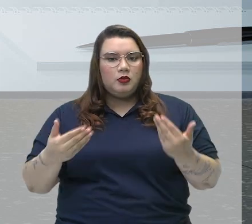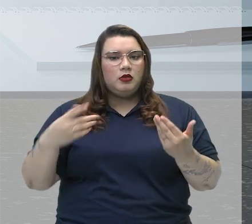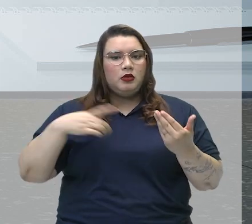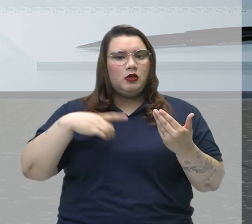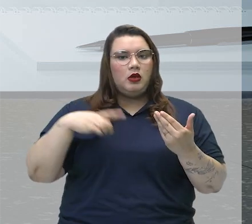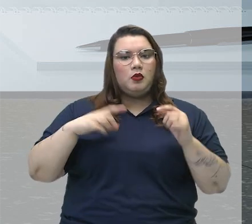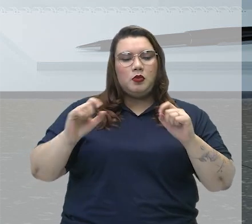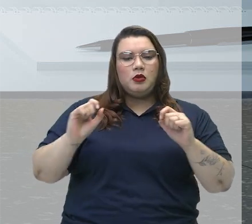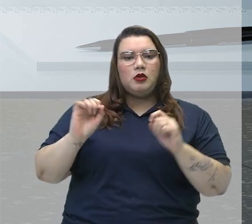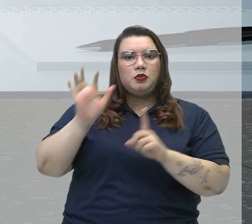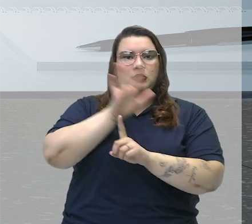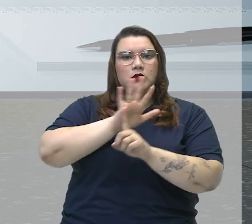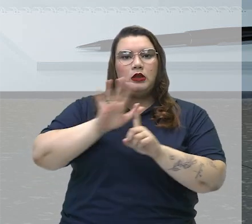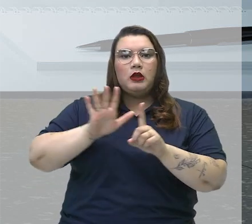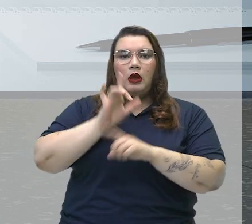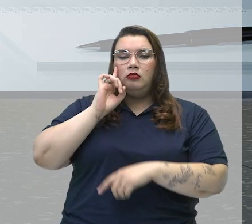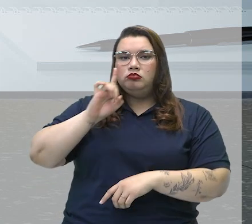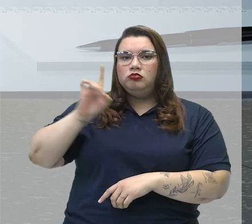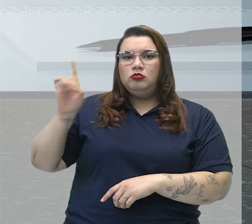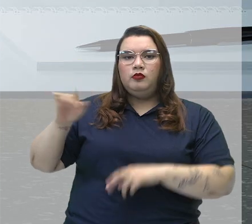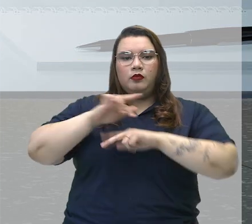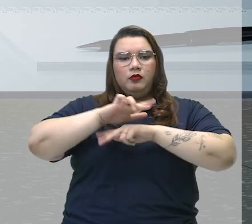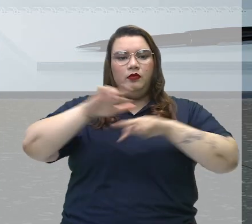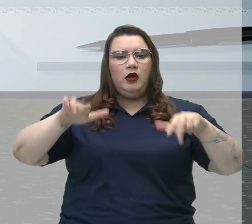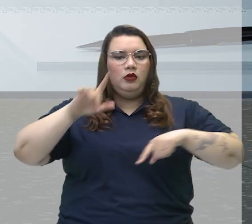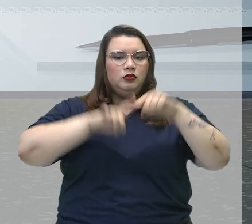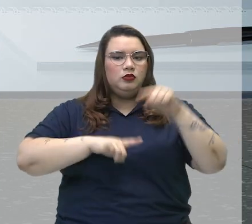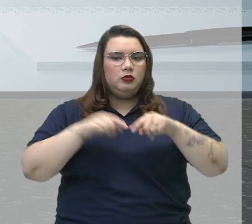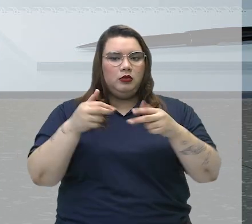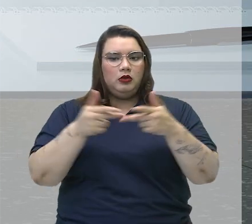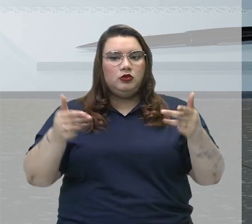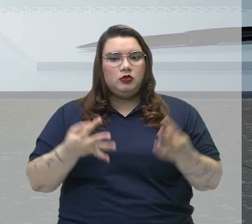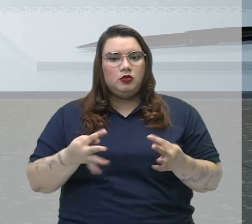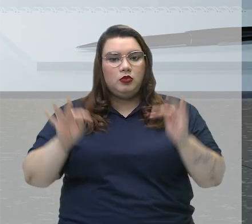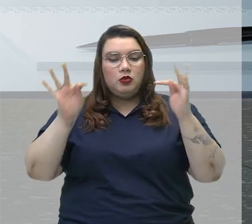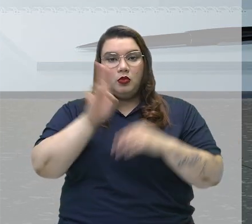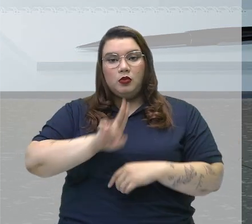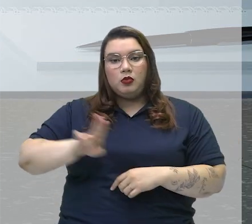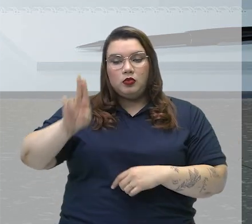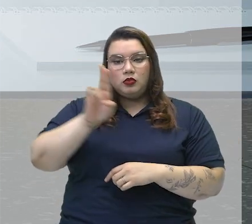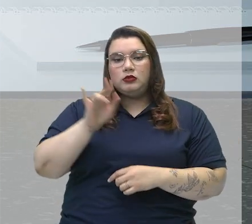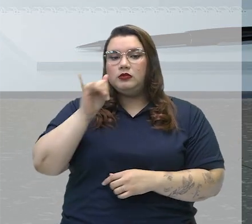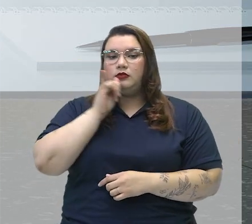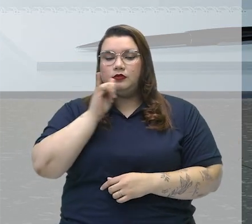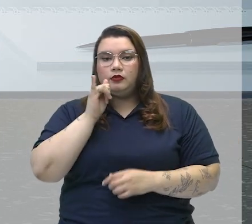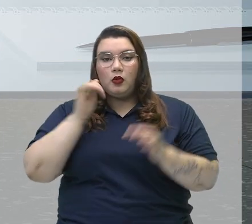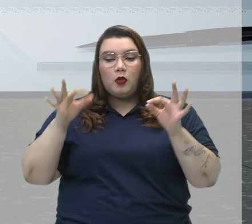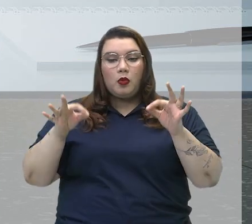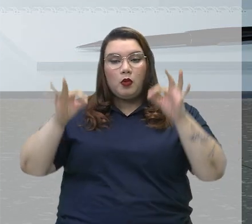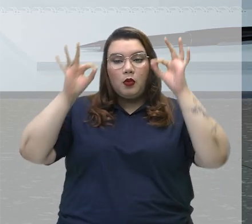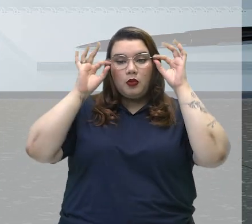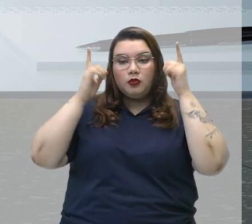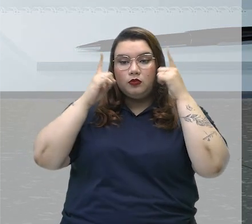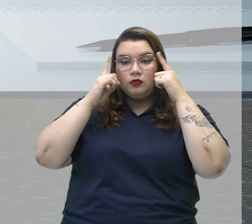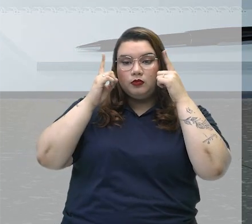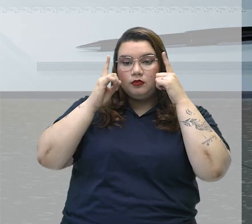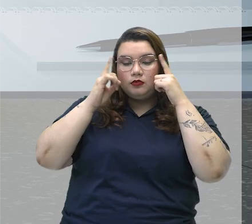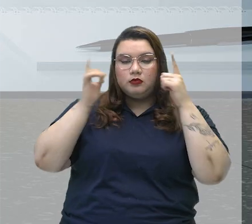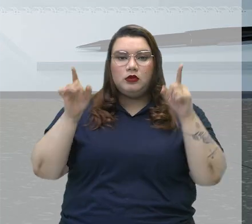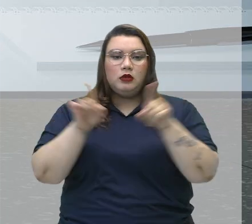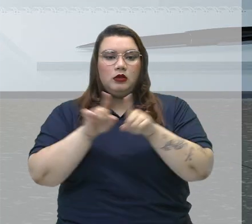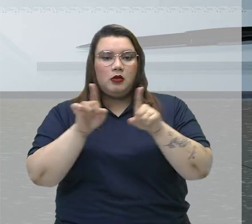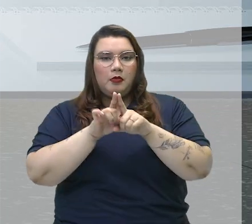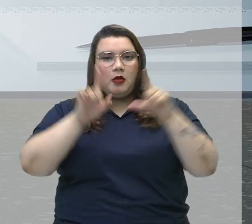de vários equipamentos tecnológicos que utilizam as lentes para o seu funcionamento. Nós temos, por exemplo, os